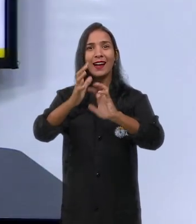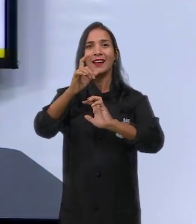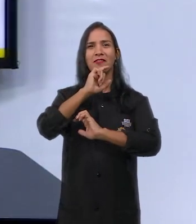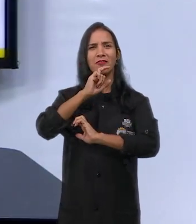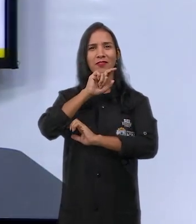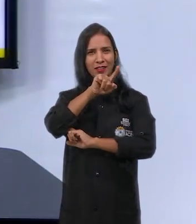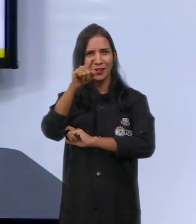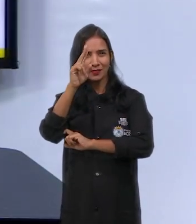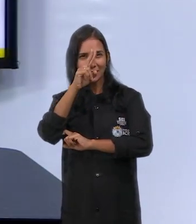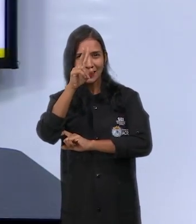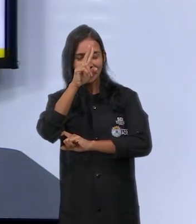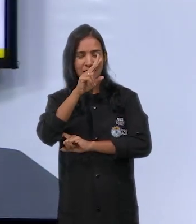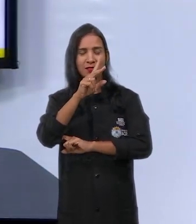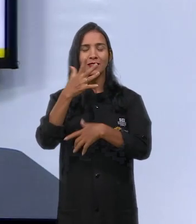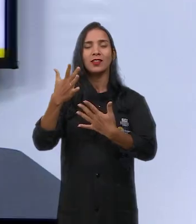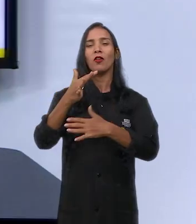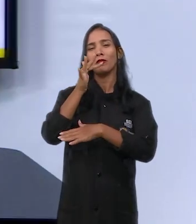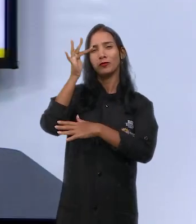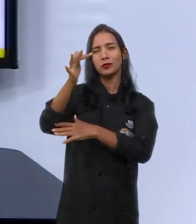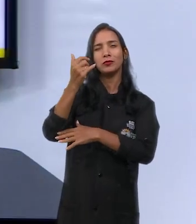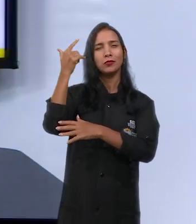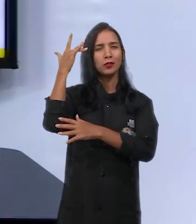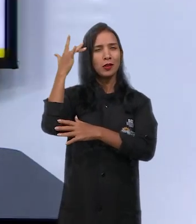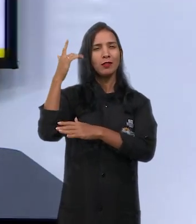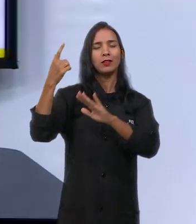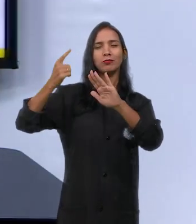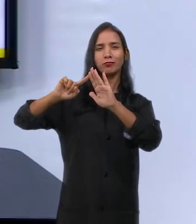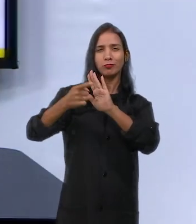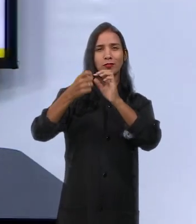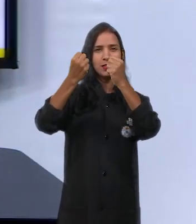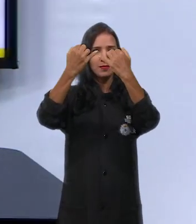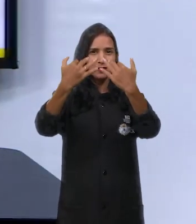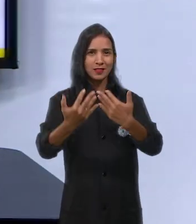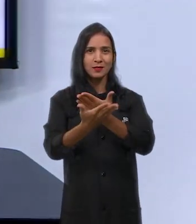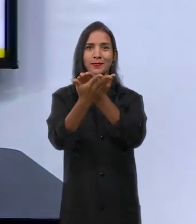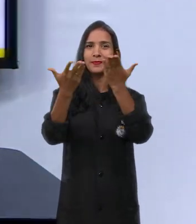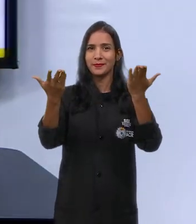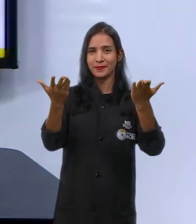aula, nós aí vamos aprofundar também. Certo?